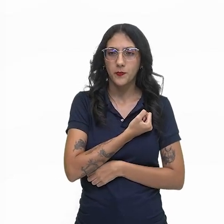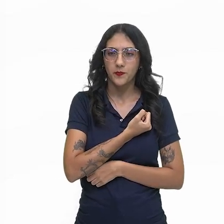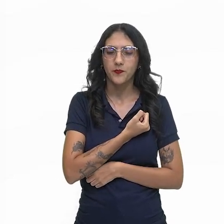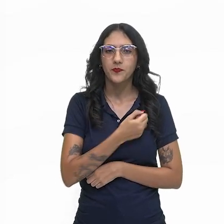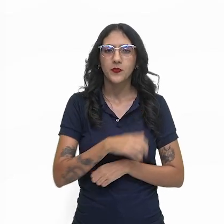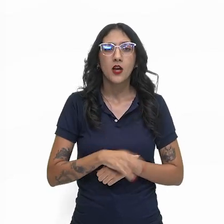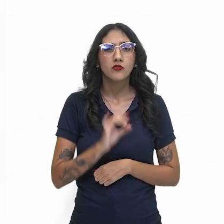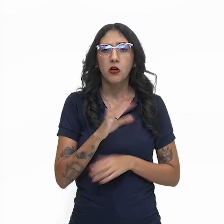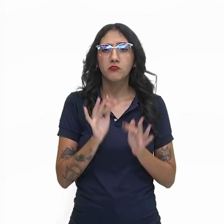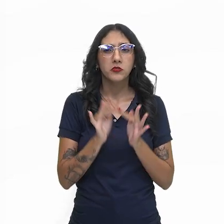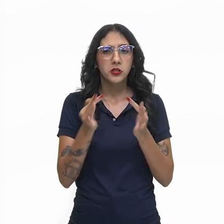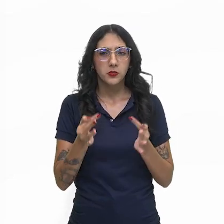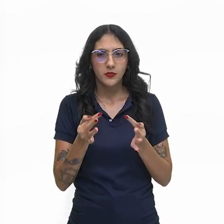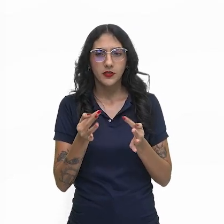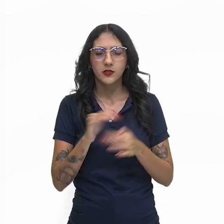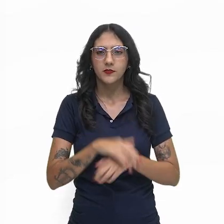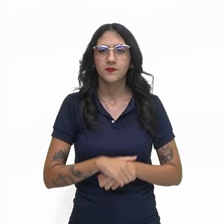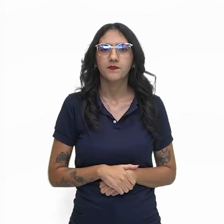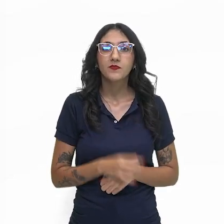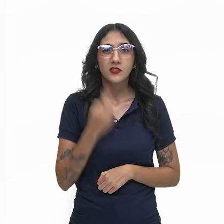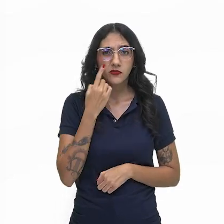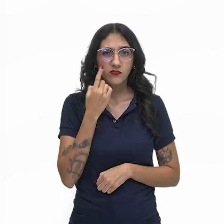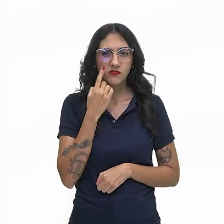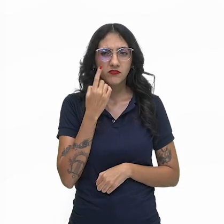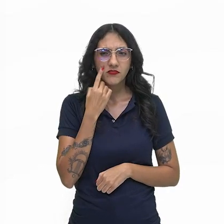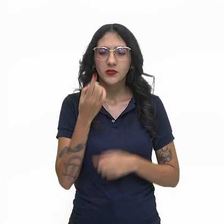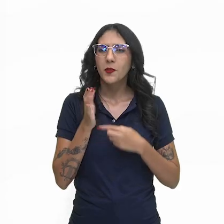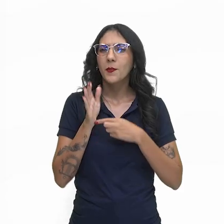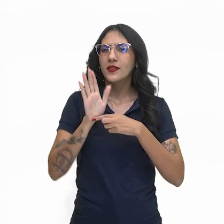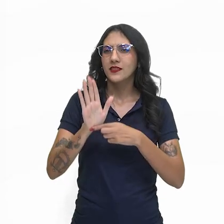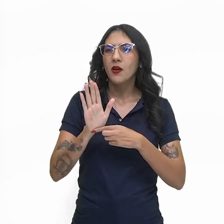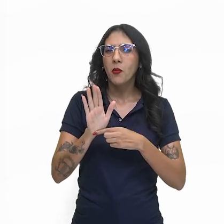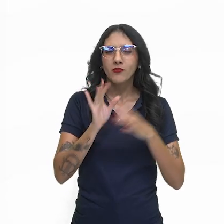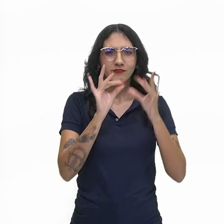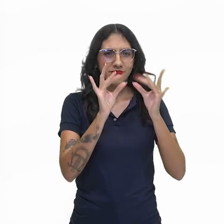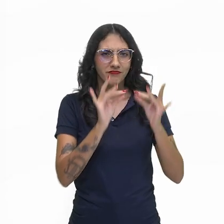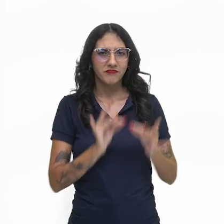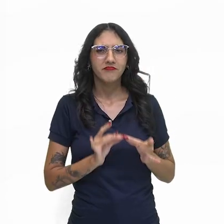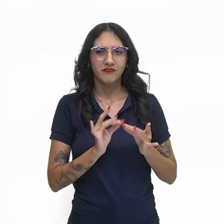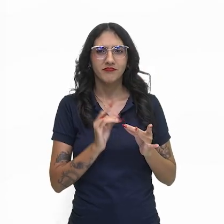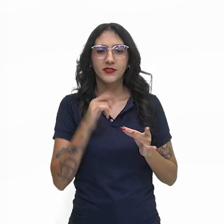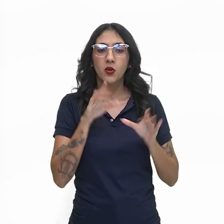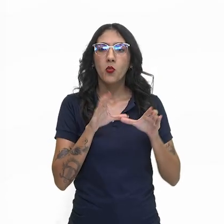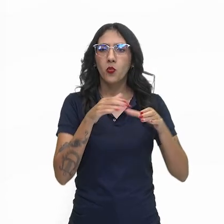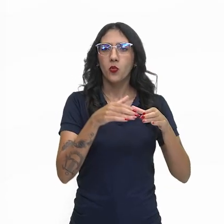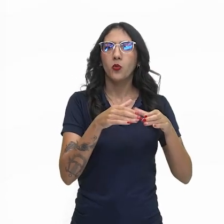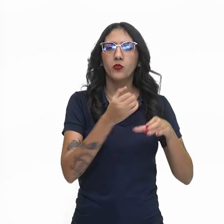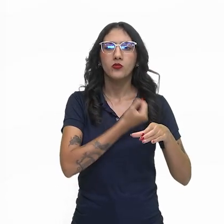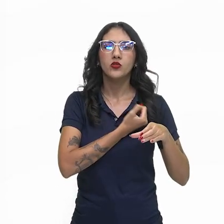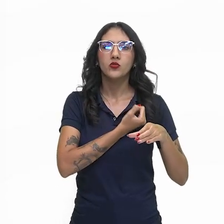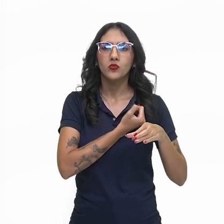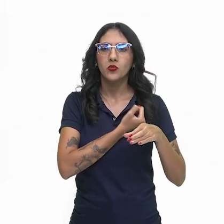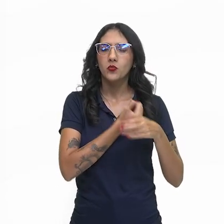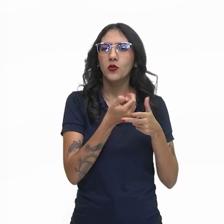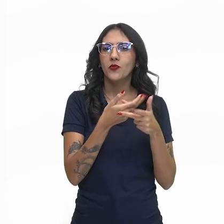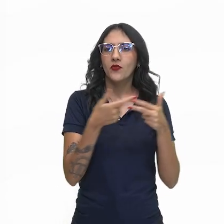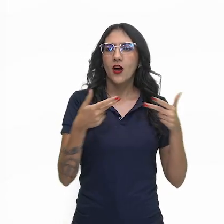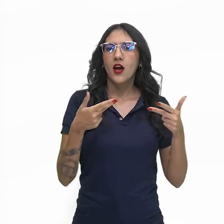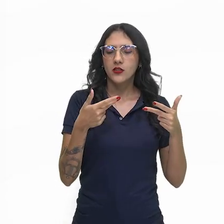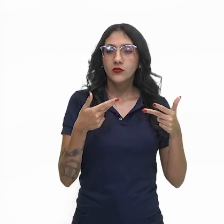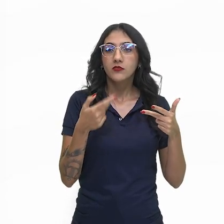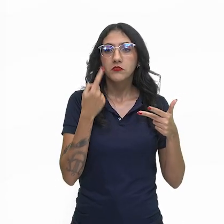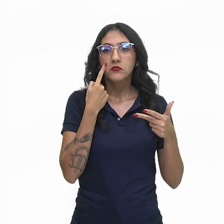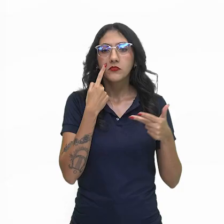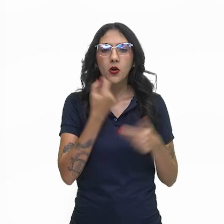números decimais. Como nós vimos no vídeo, apareceu lá a definição de um conjunto numérico, que aparecem aí